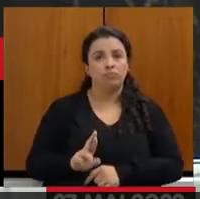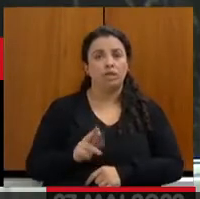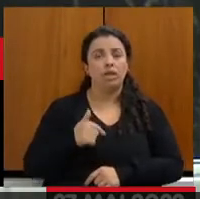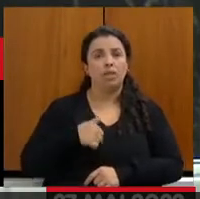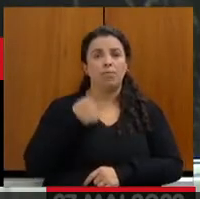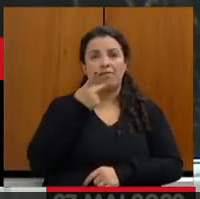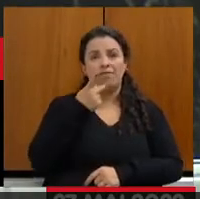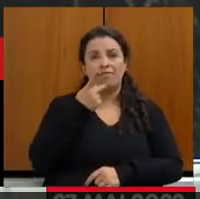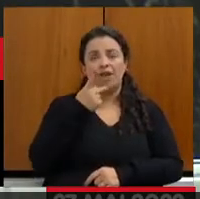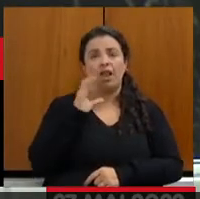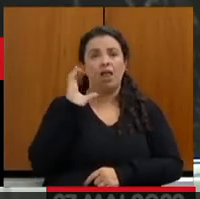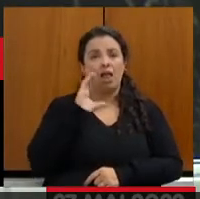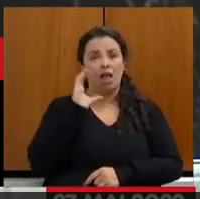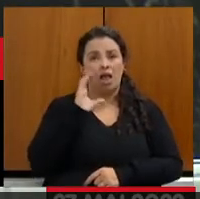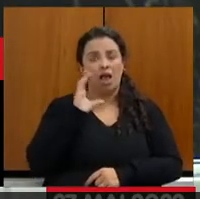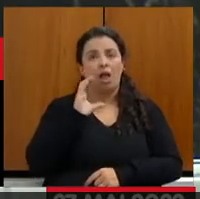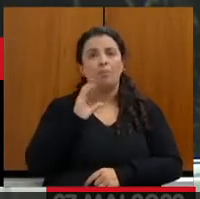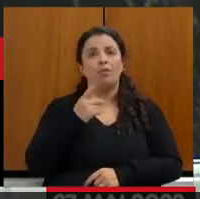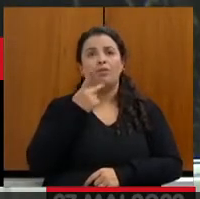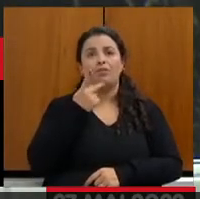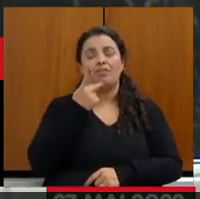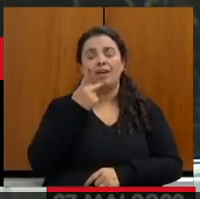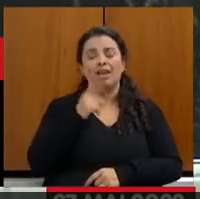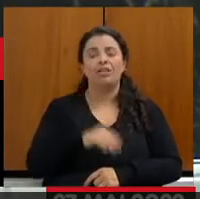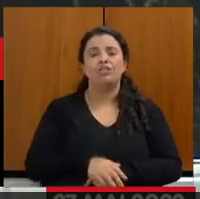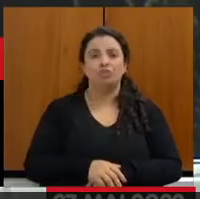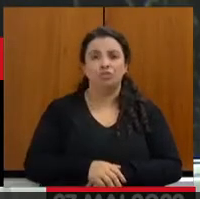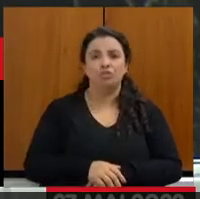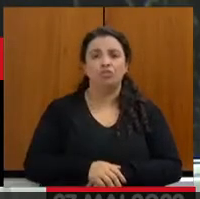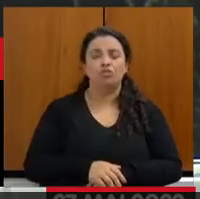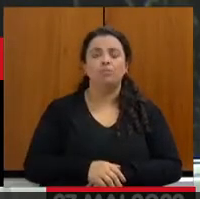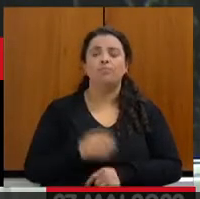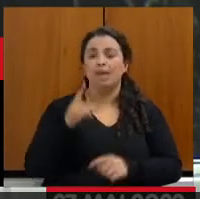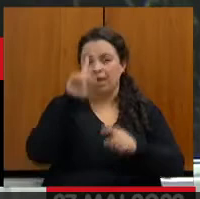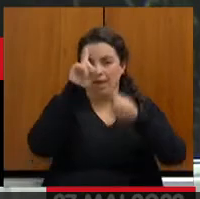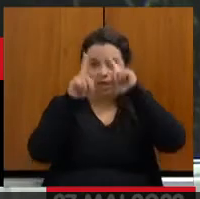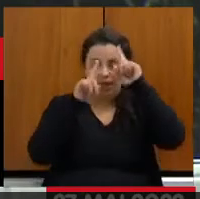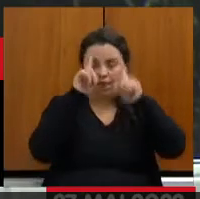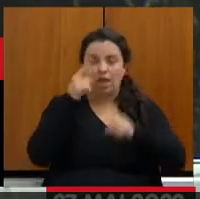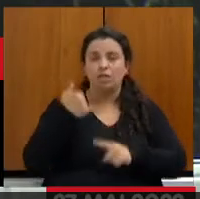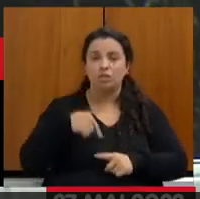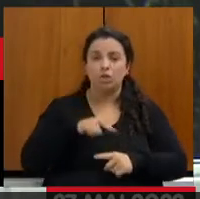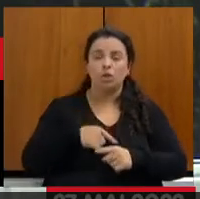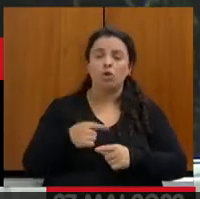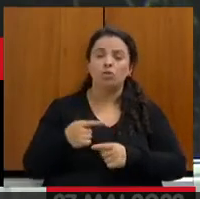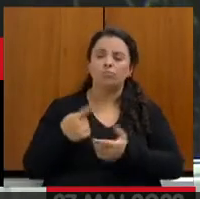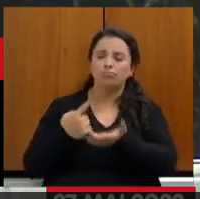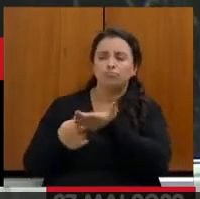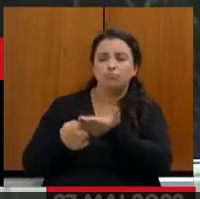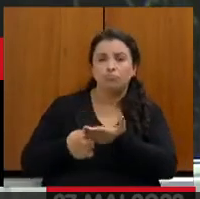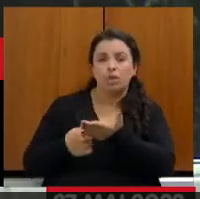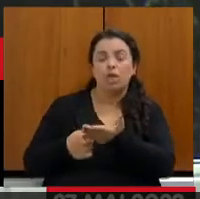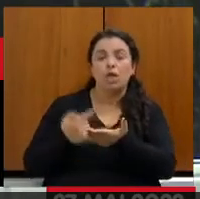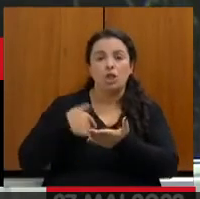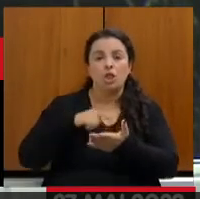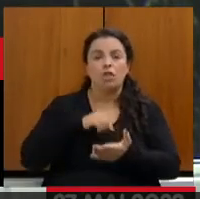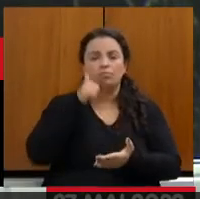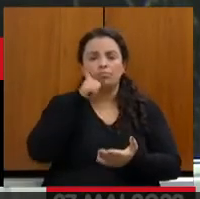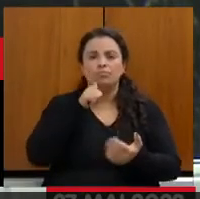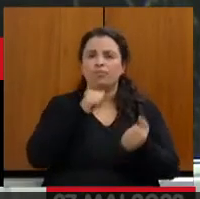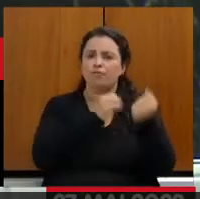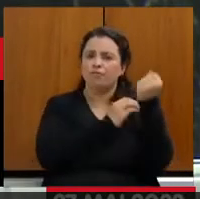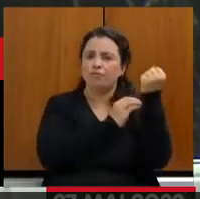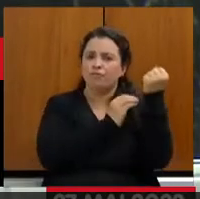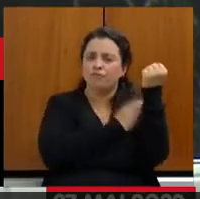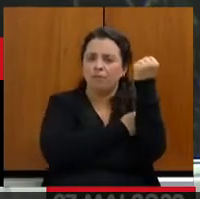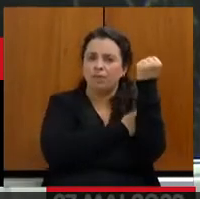eu estarei a falando de ideais e ideias que nós Compartilhamos enquanto feministas acadêmicas e professoras